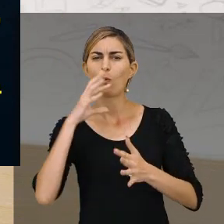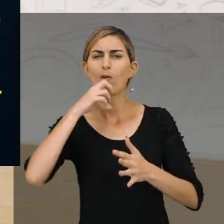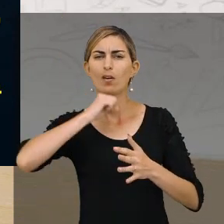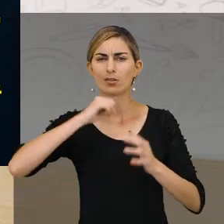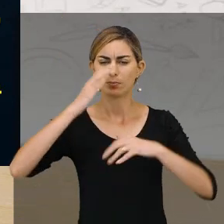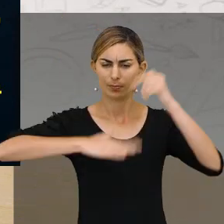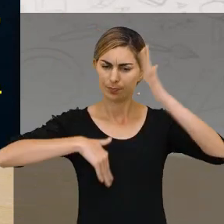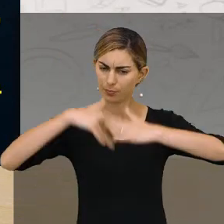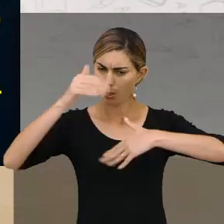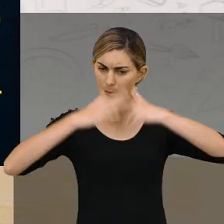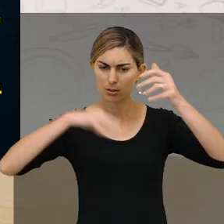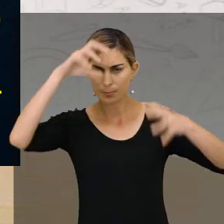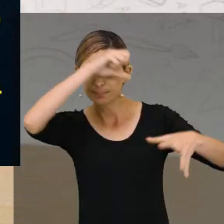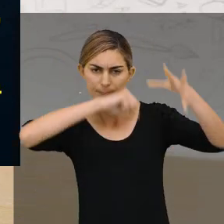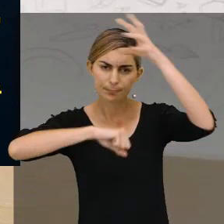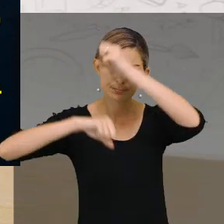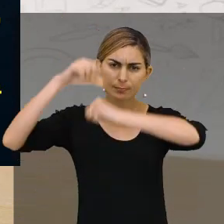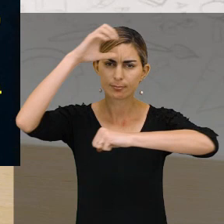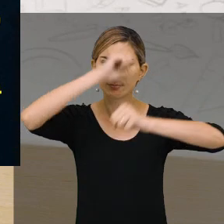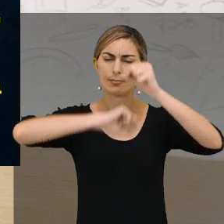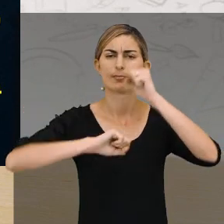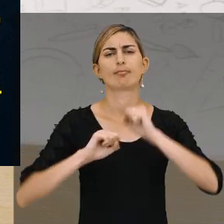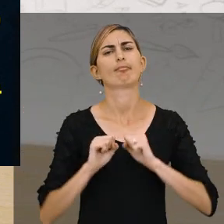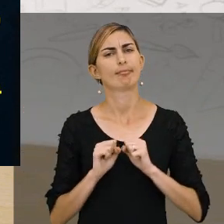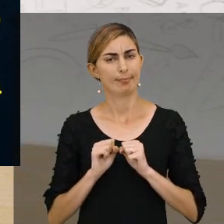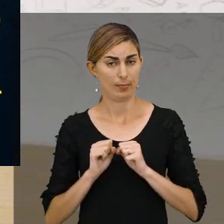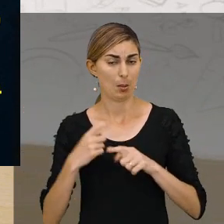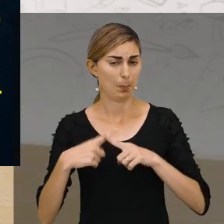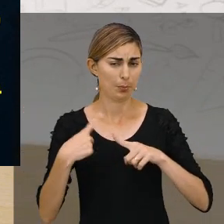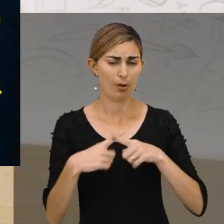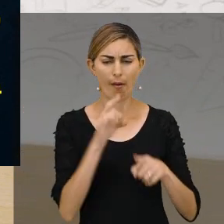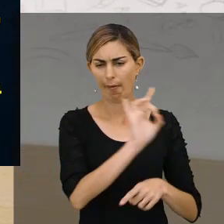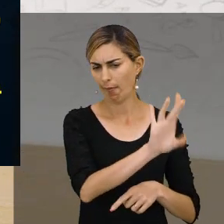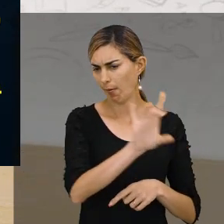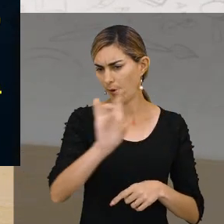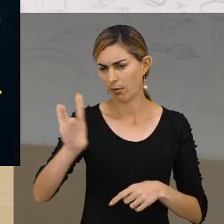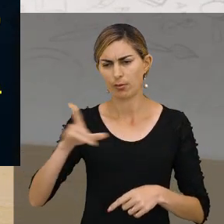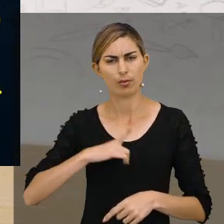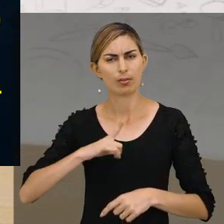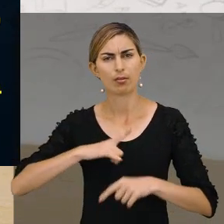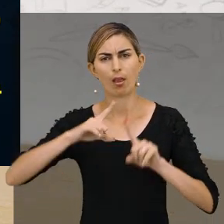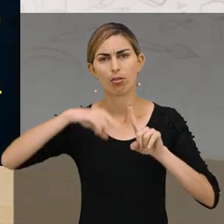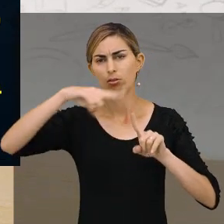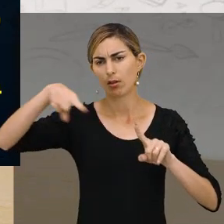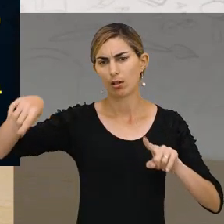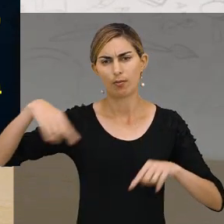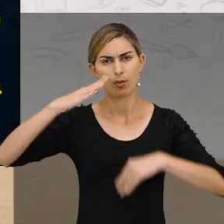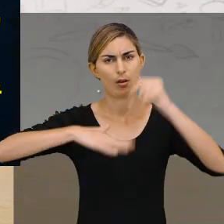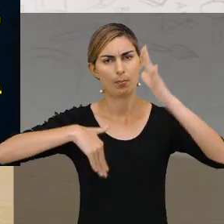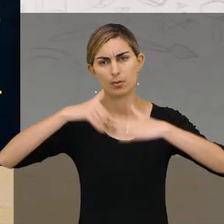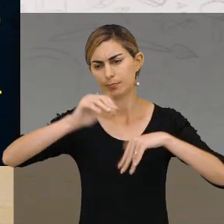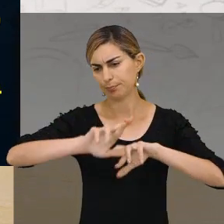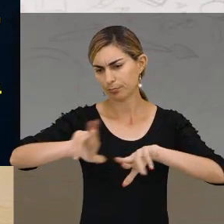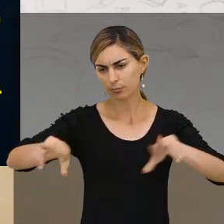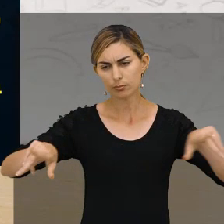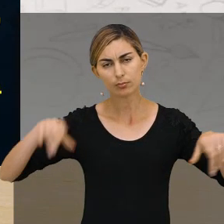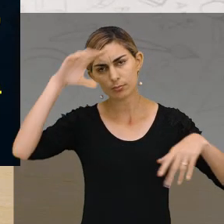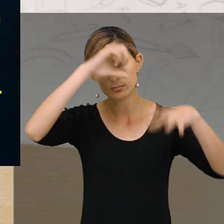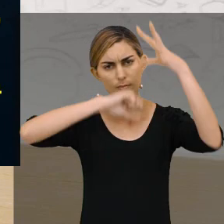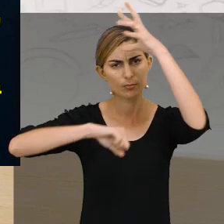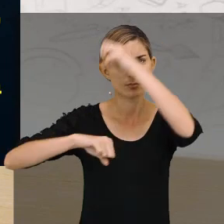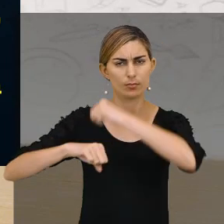e as suas capacidades de aprendizagem intrínseca, porque cada um tem o seu nível e capacidade